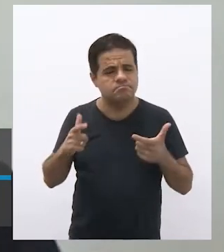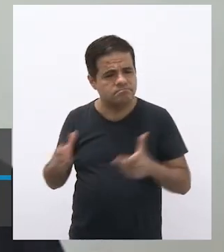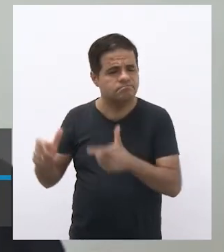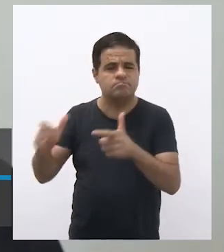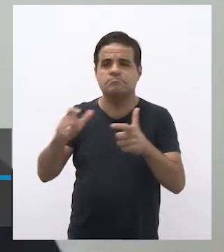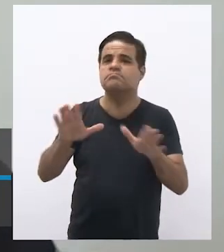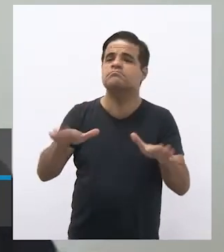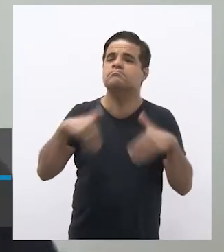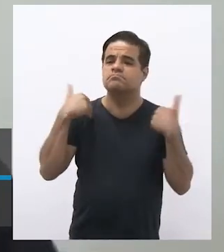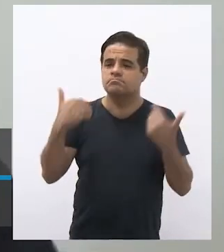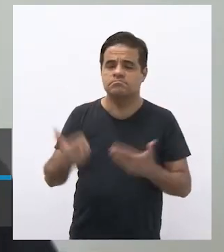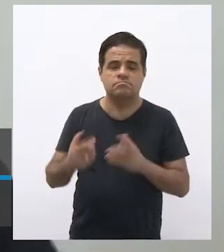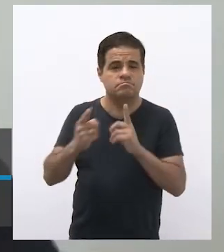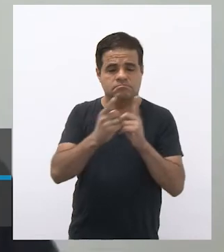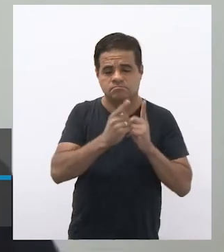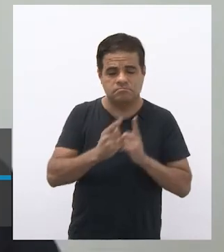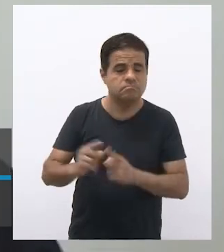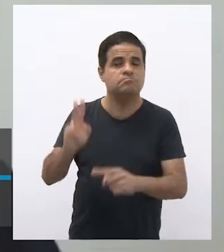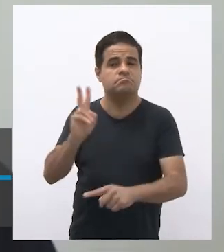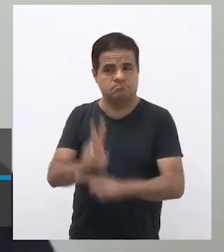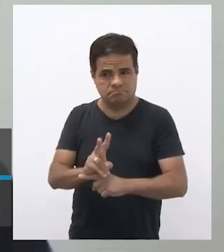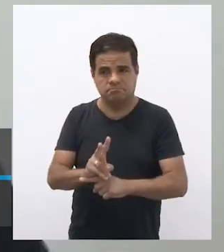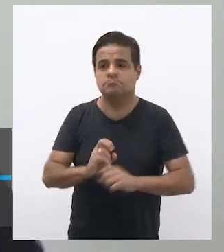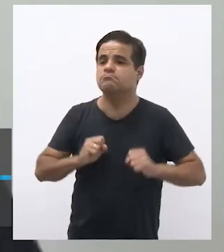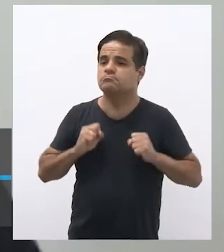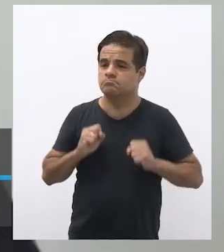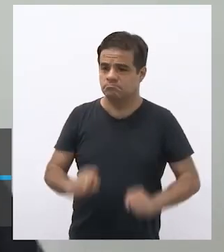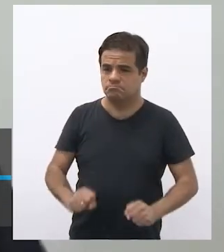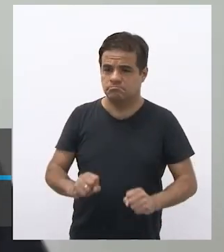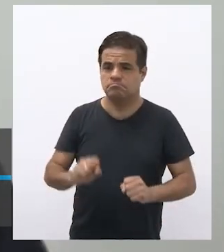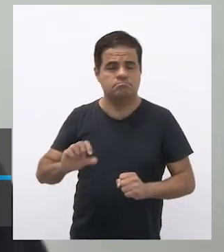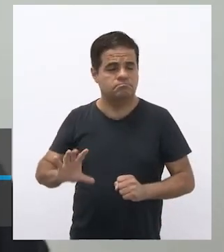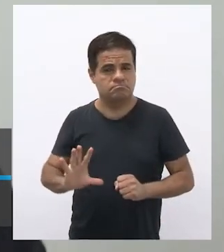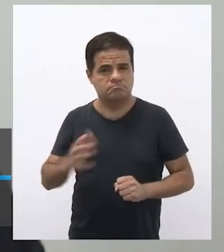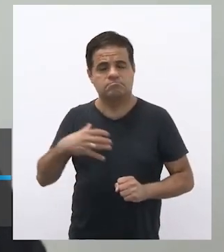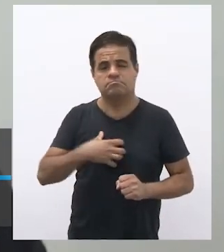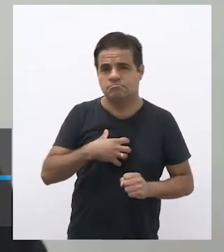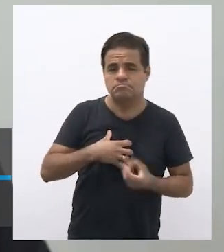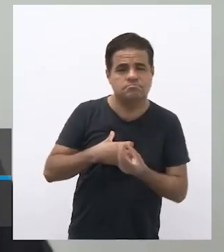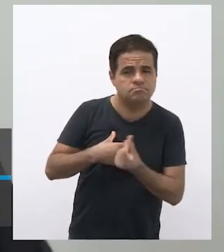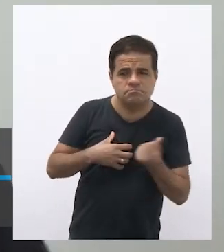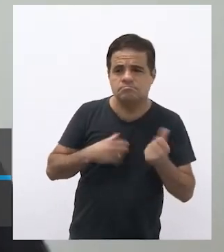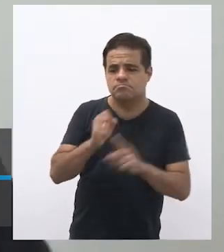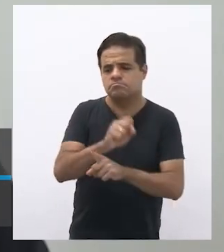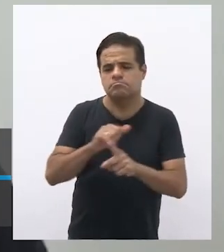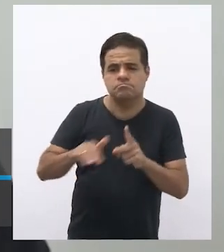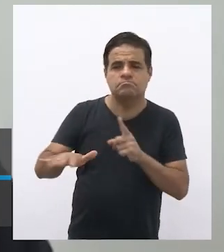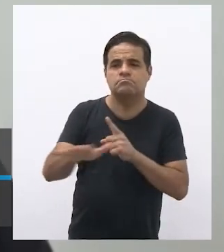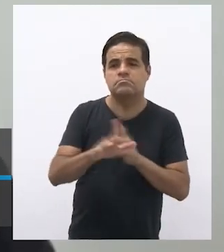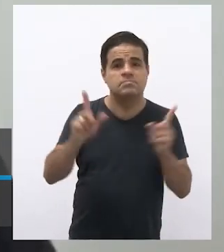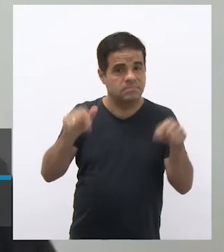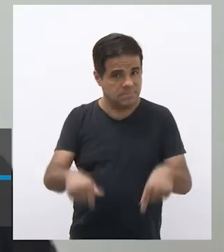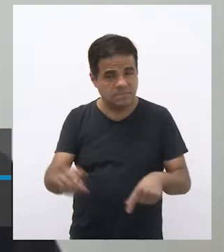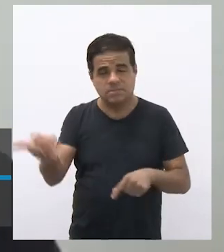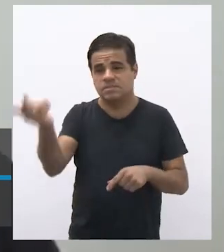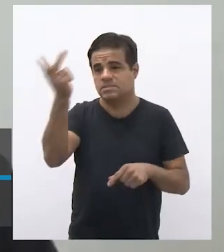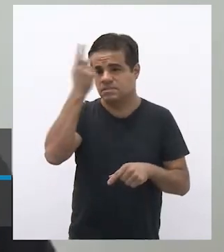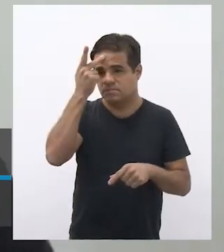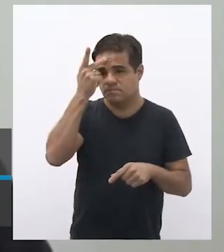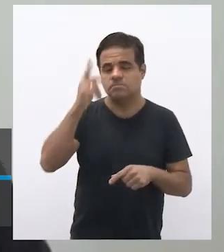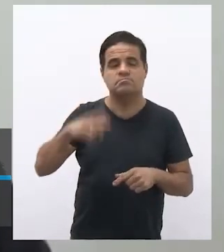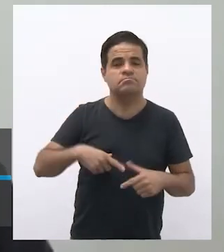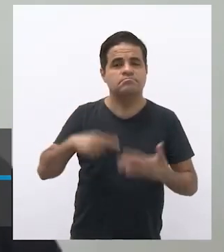qual o atendimento da defensoria ele pode se dar tanto por critérios de vulnerabilidade social, e aí aqui em São Paulo a gente tem um